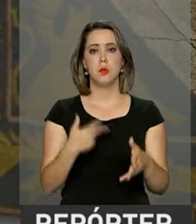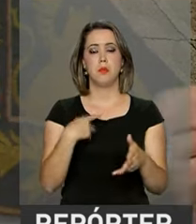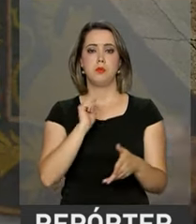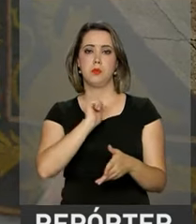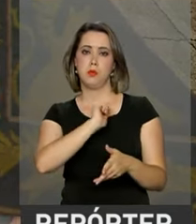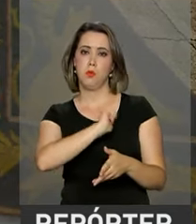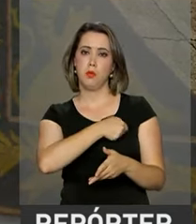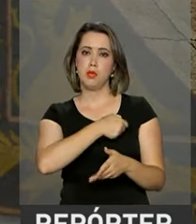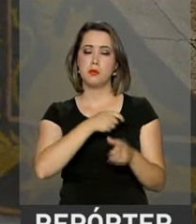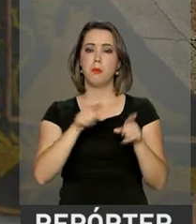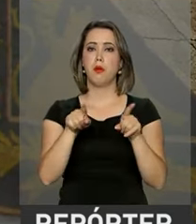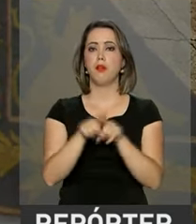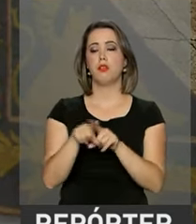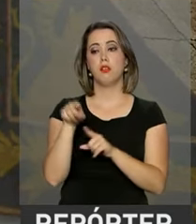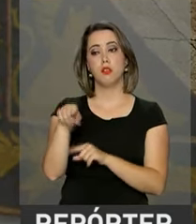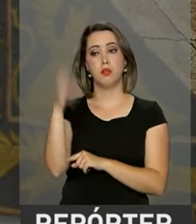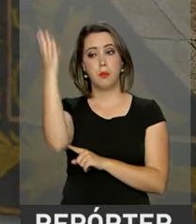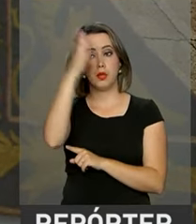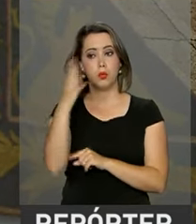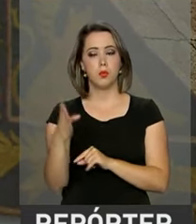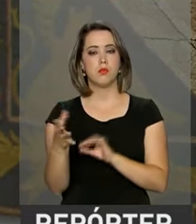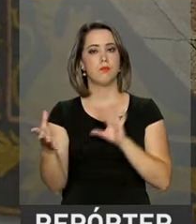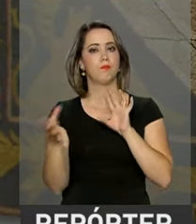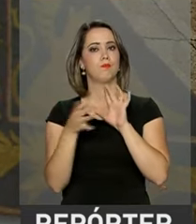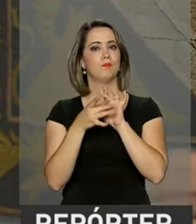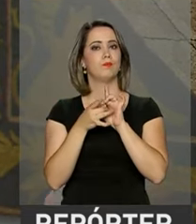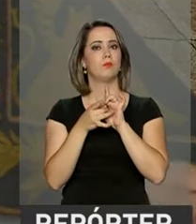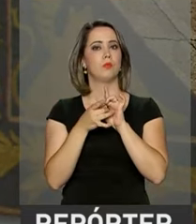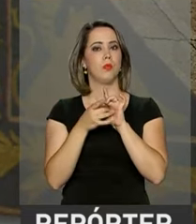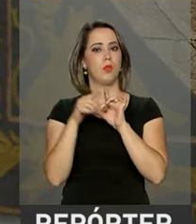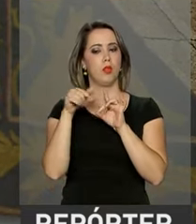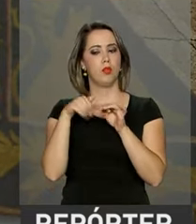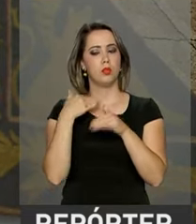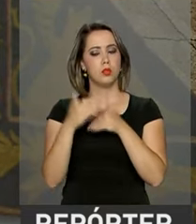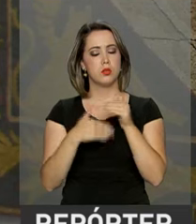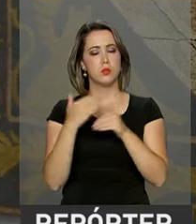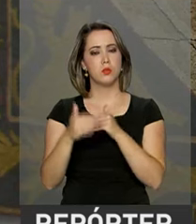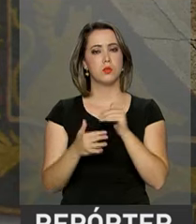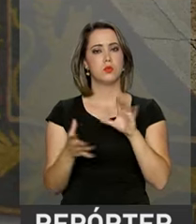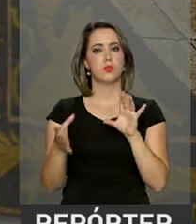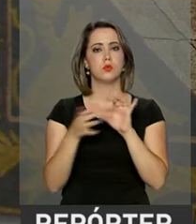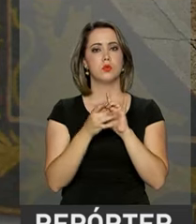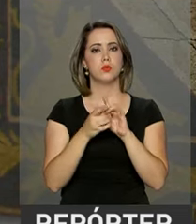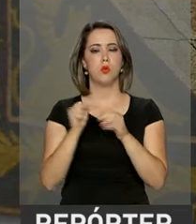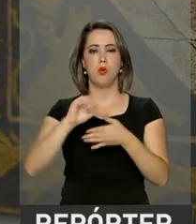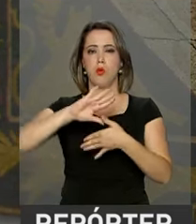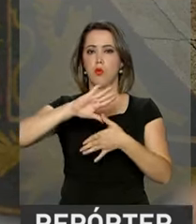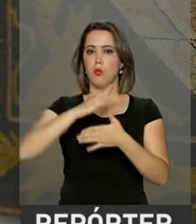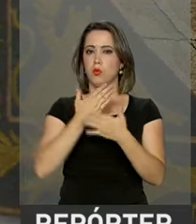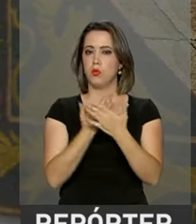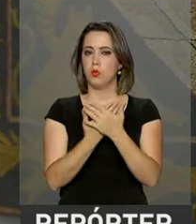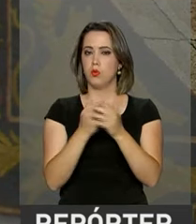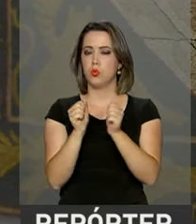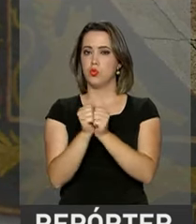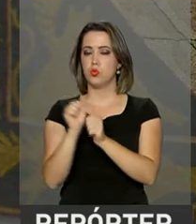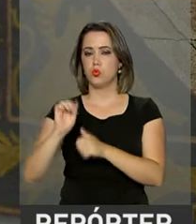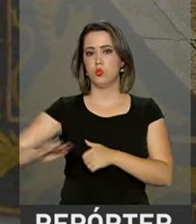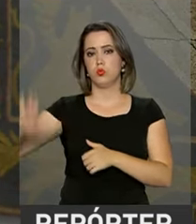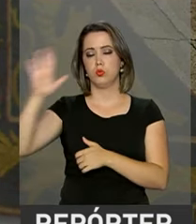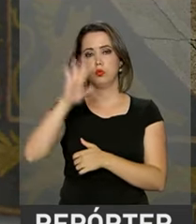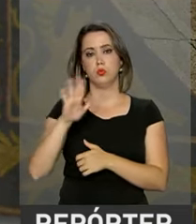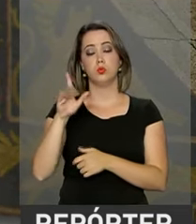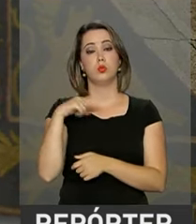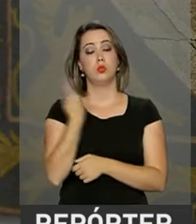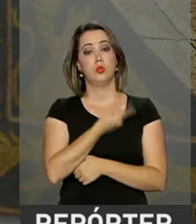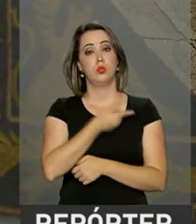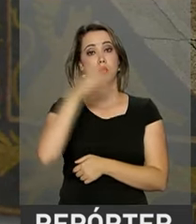Espanha quanto do Brasil nesse processo de aproximação entre Mercosul e a União Europeia, que para